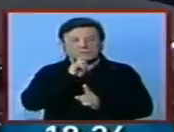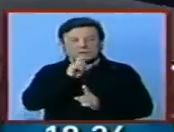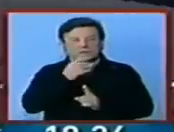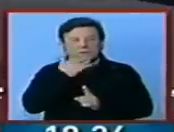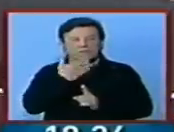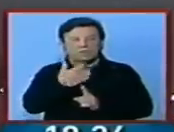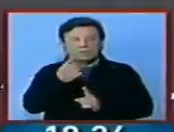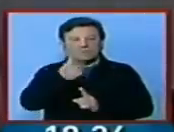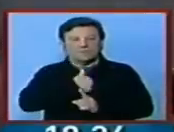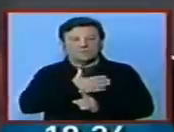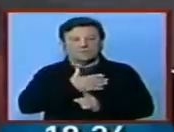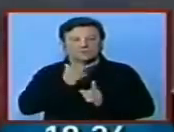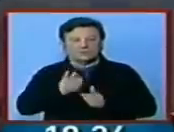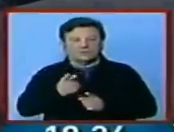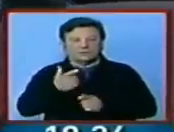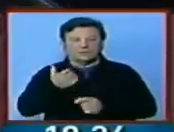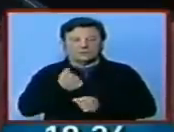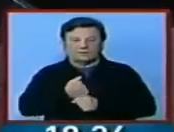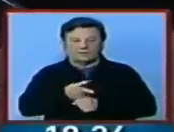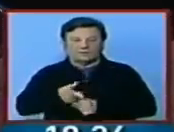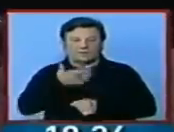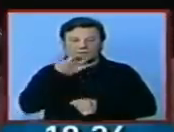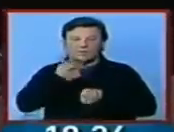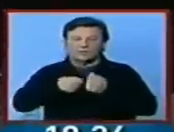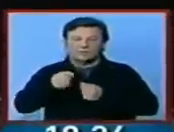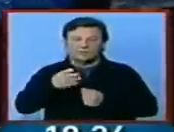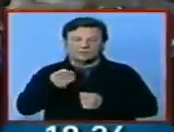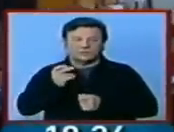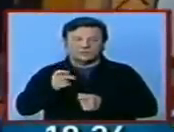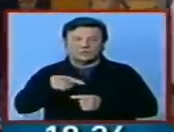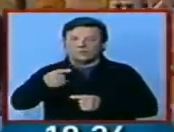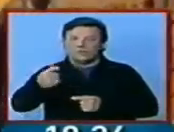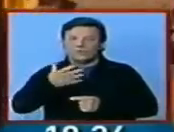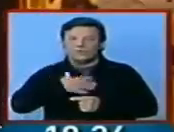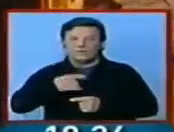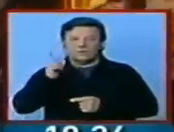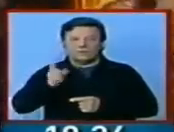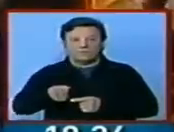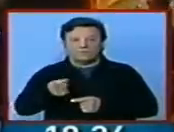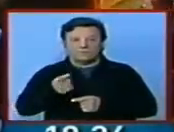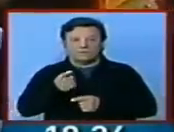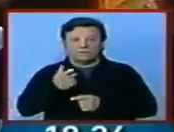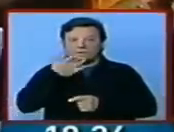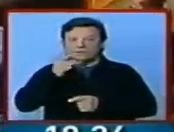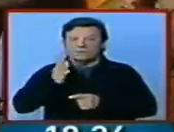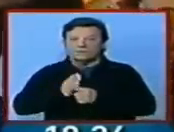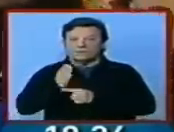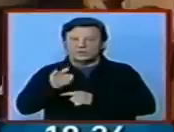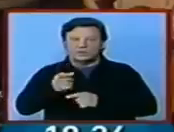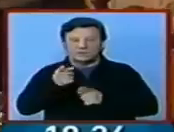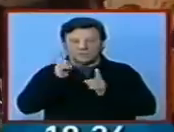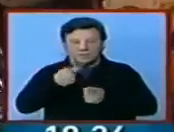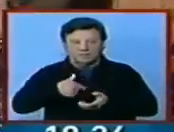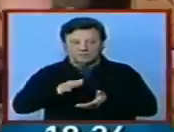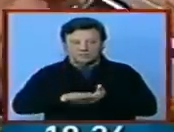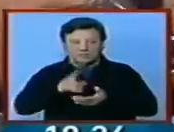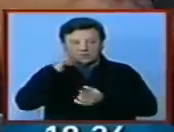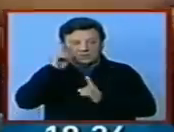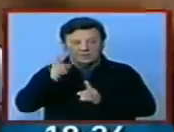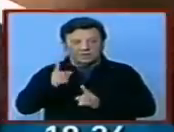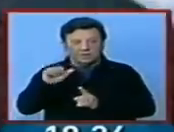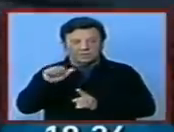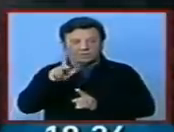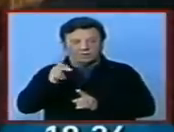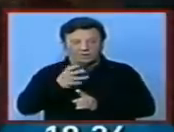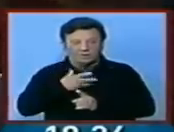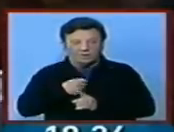dá uma empresa que já está na exportação há tantos anos a outras empresas que queiram passar além fronteira? Que devem apostar na qualidade e